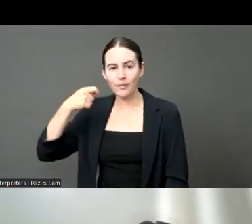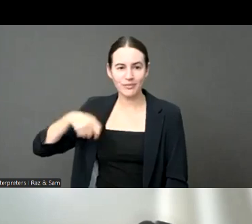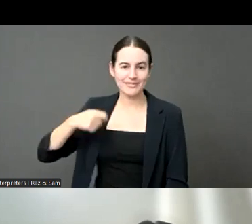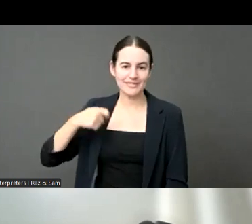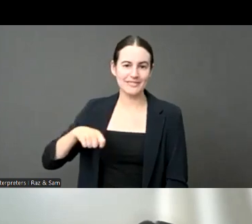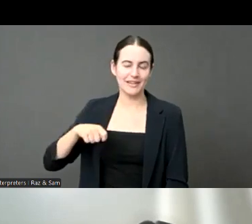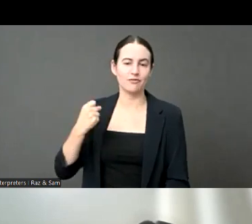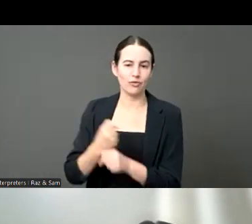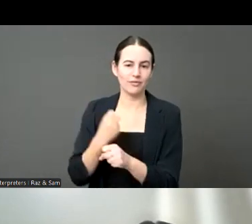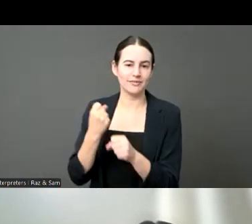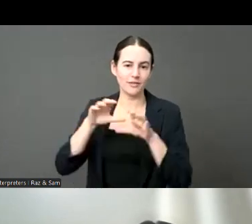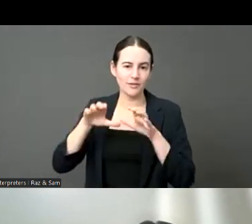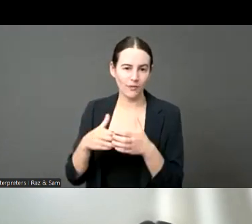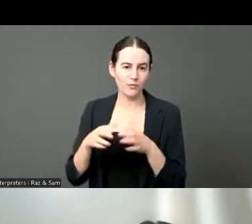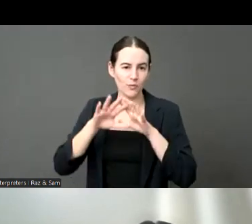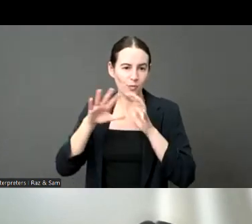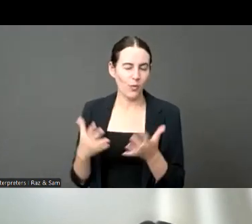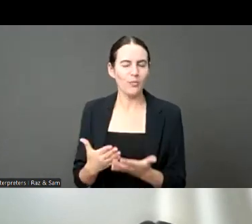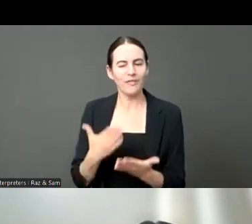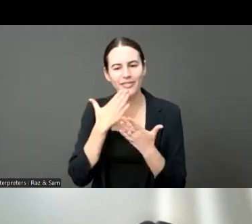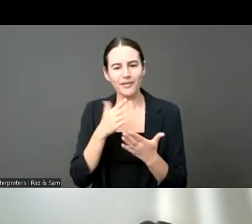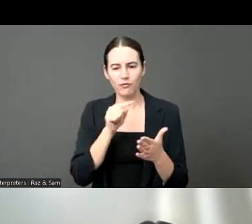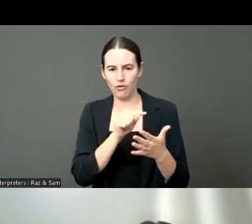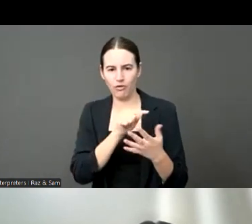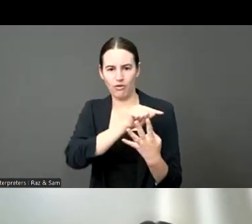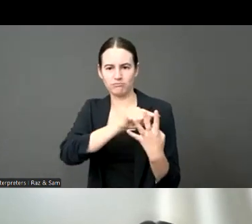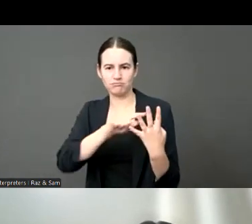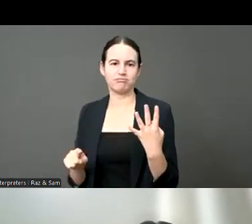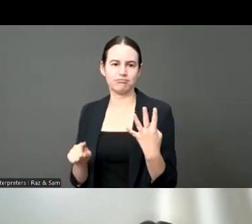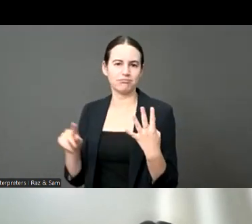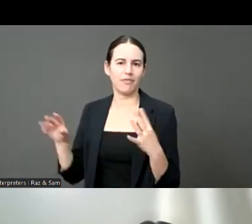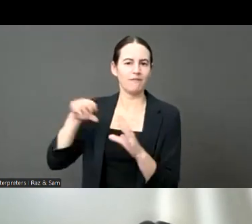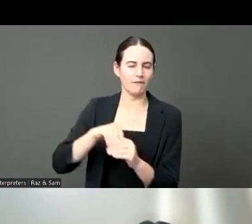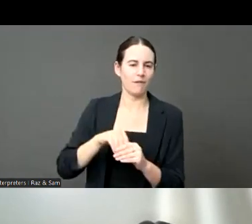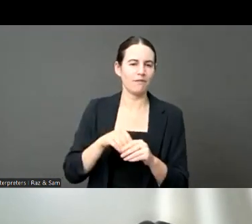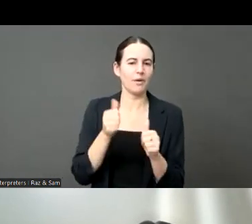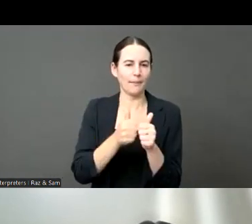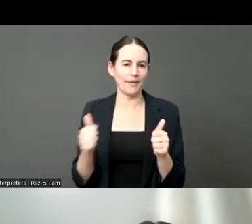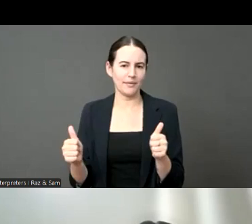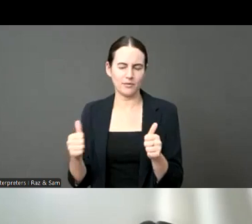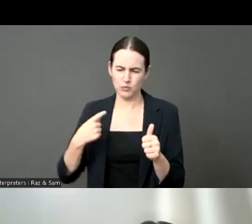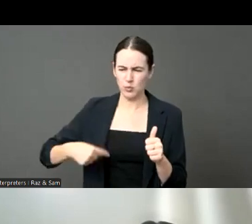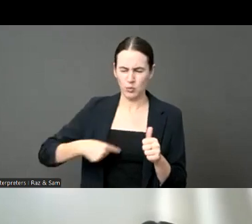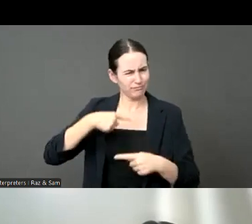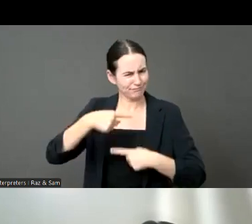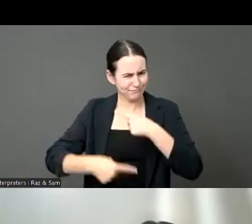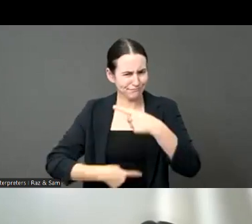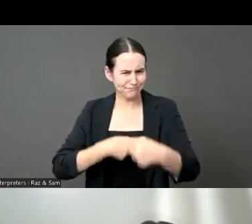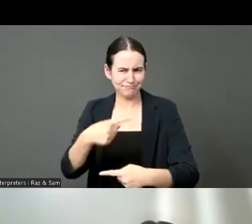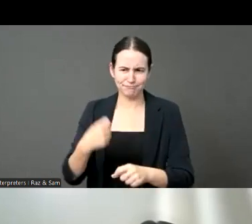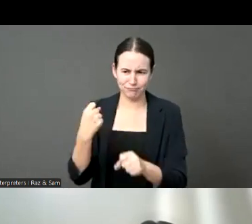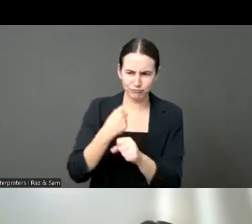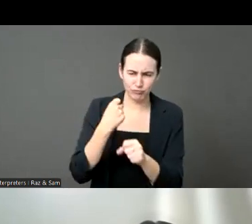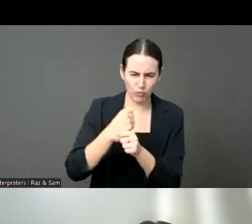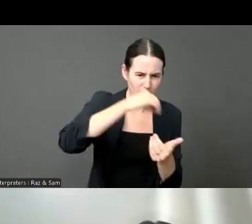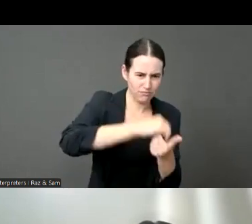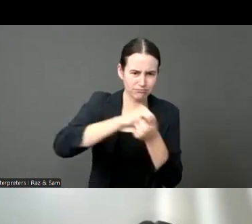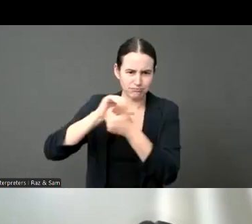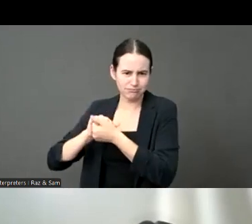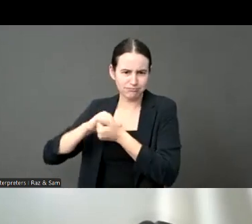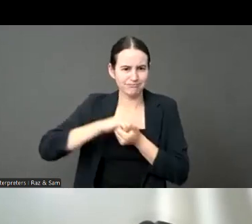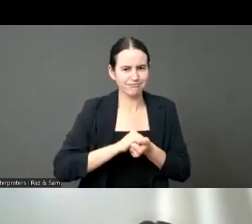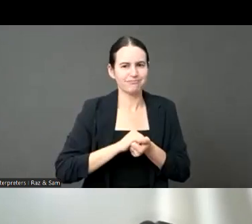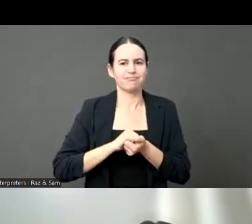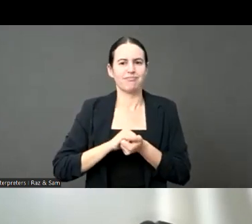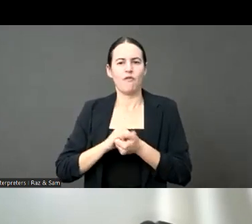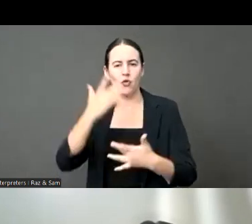e Patrick O'Carroll, que é CEO e editor da Força de Saúde Global. E nós vamos continuar